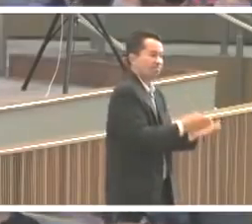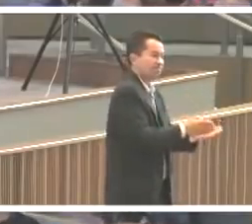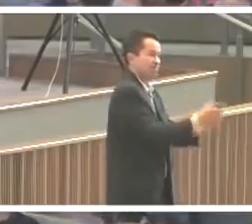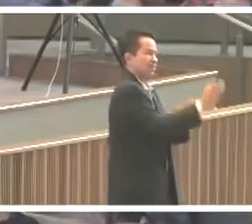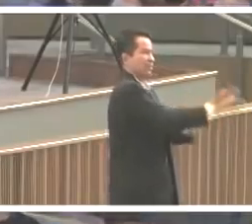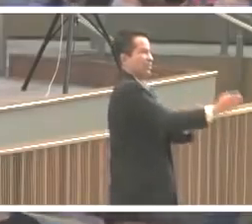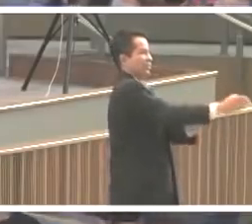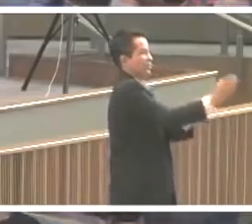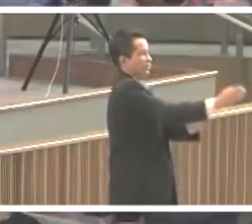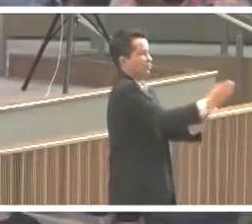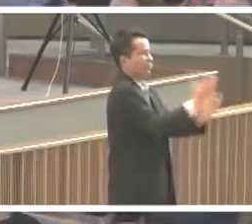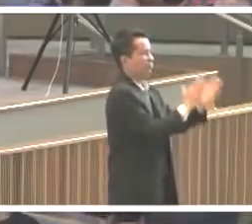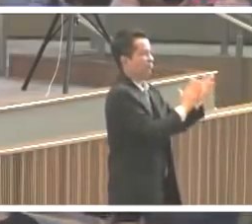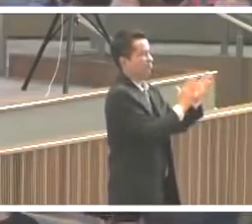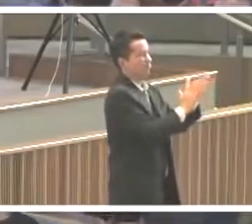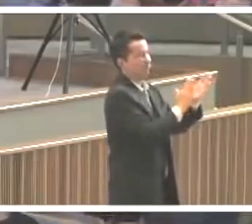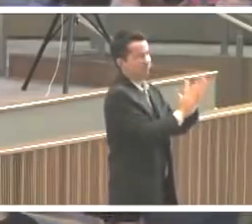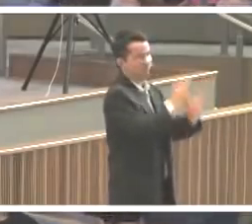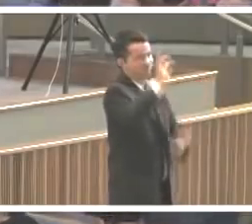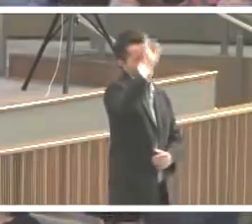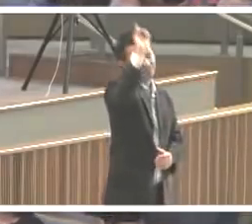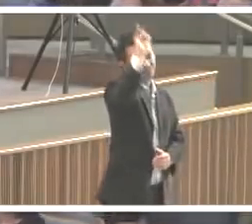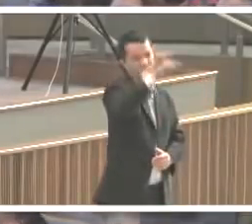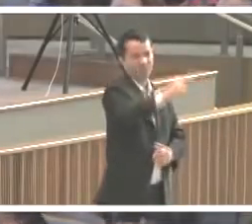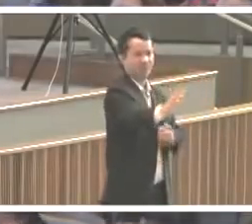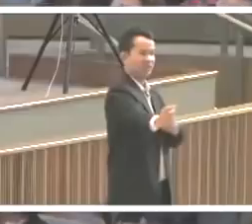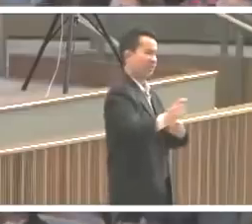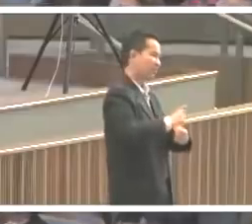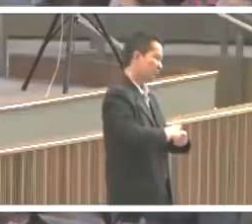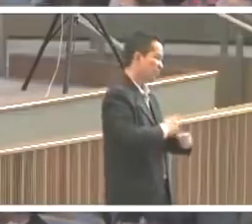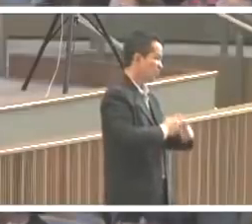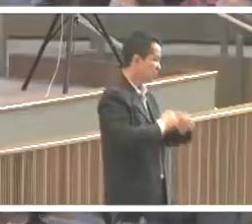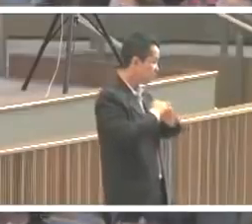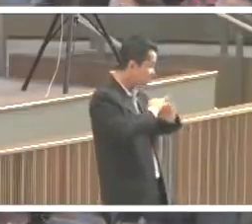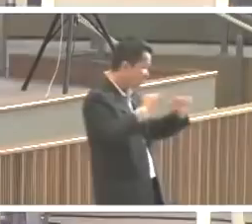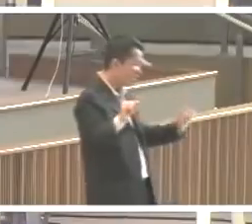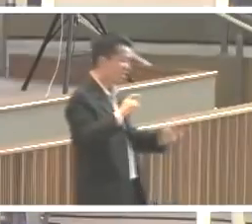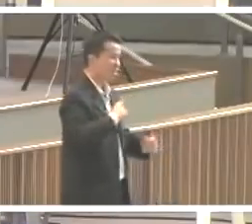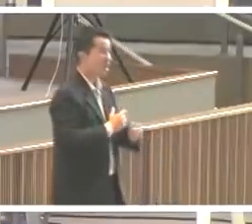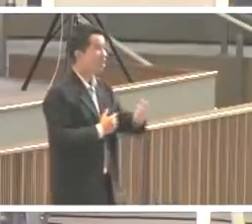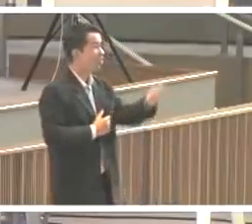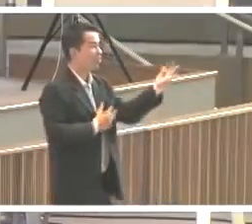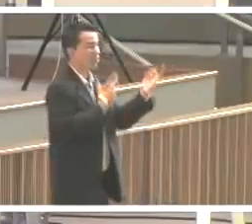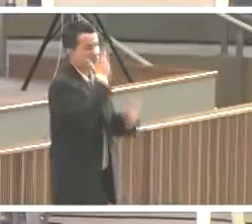está de volta. Porque tem gente que nunca mais volta.